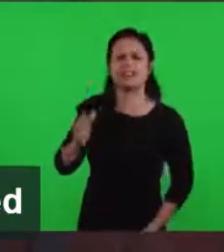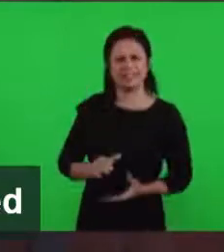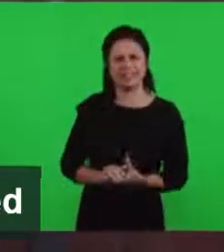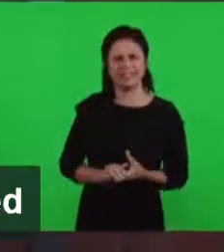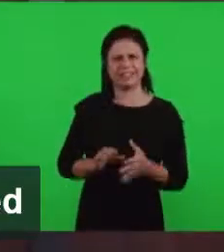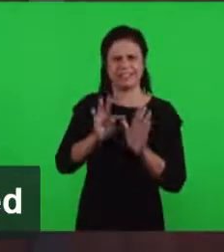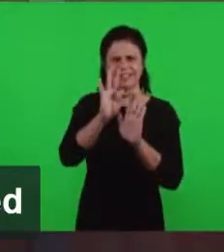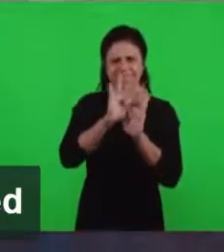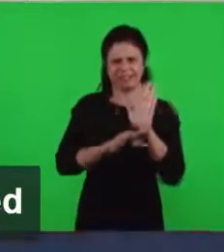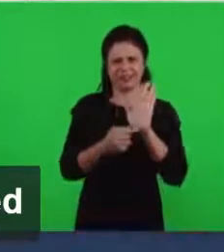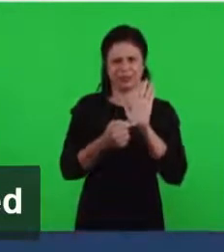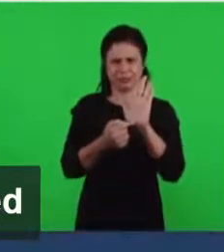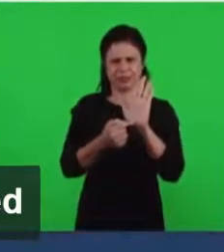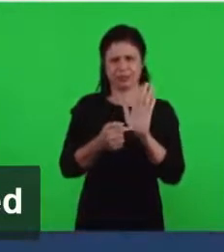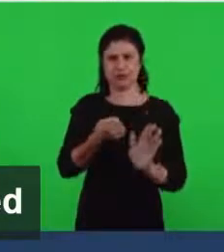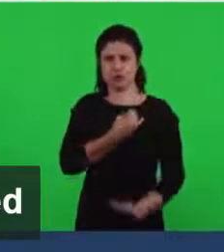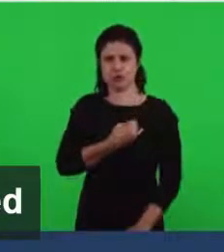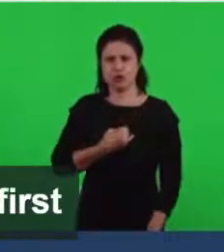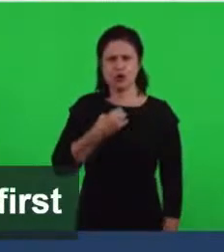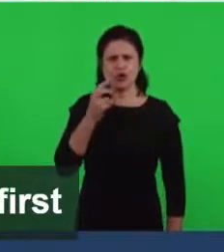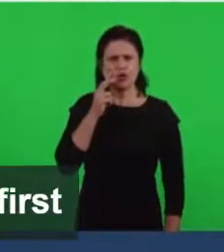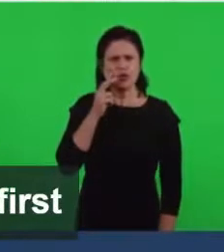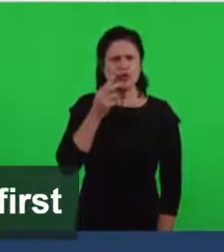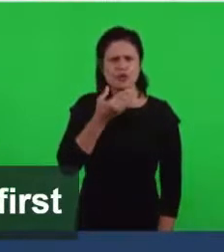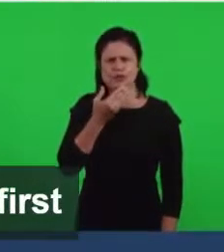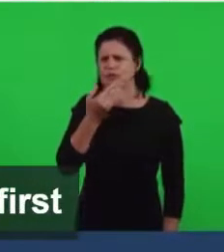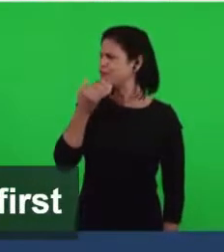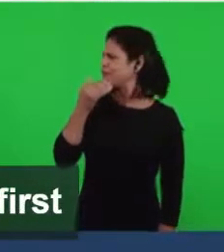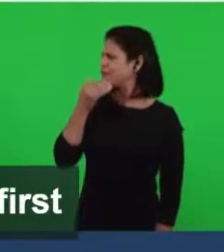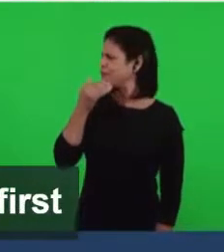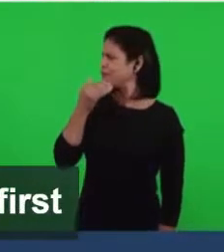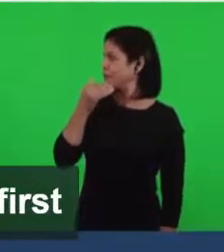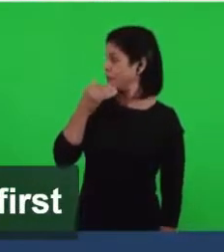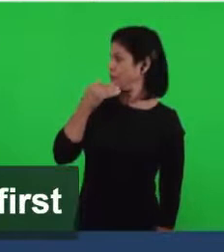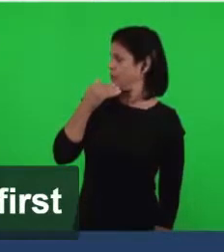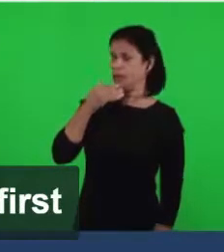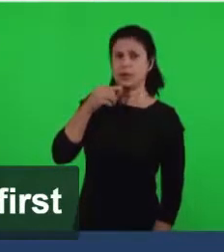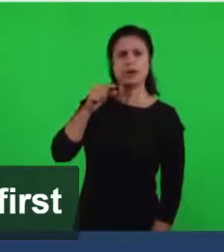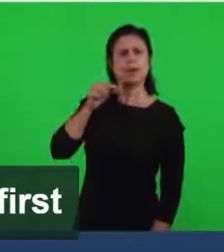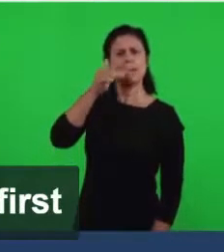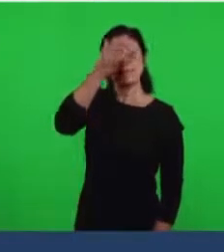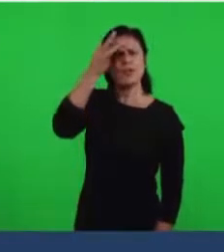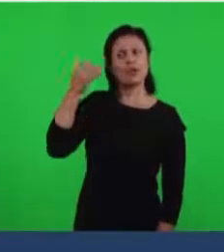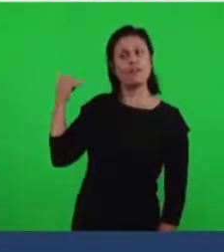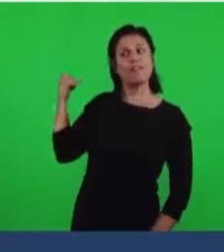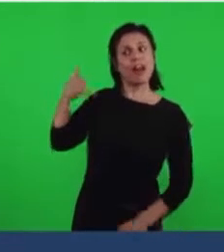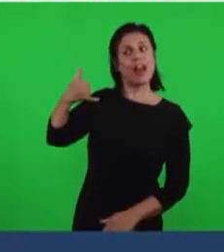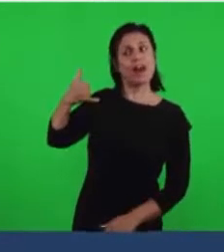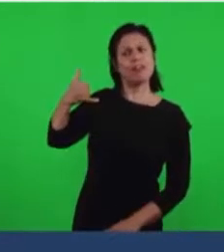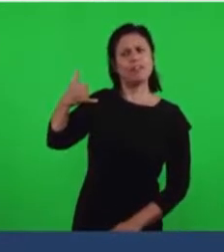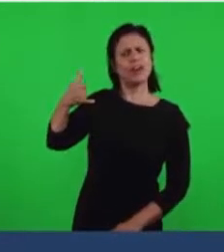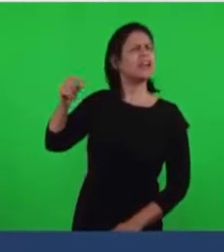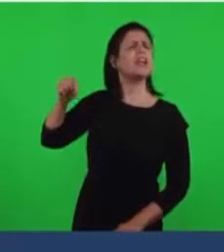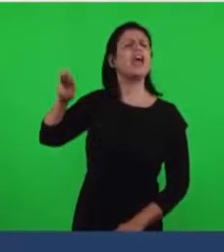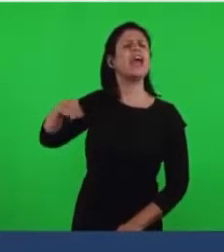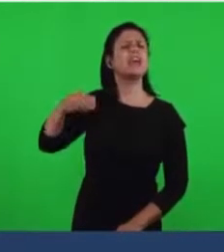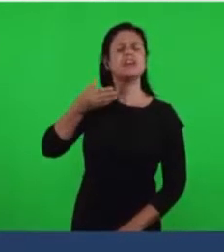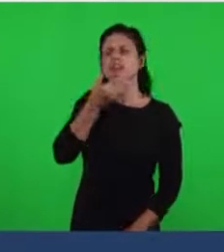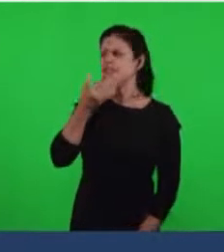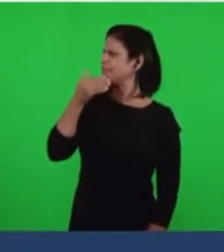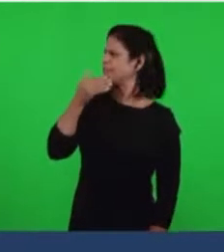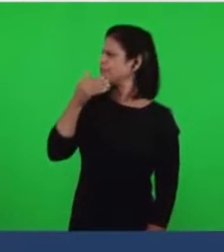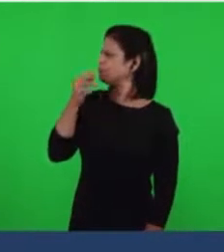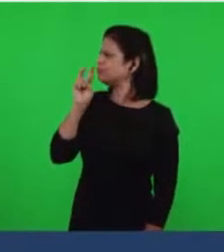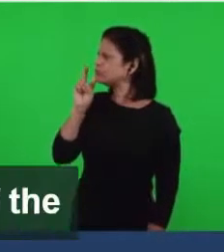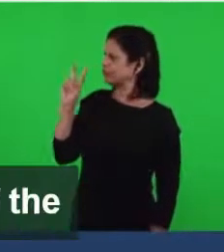texto assim londres assim e virei me para ver quem falava comigo porque a primeira tinha ouvido e virando